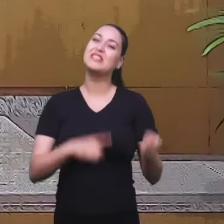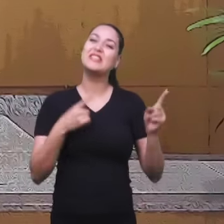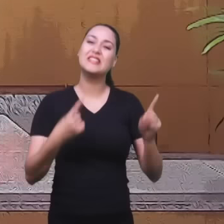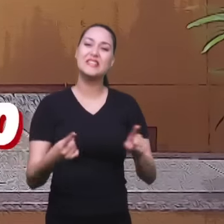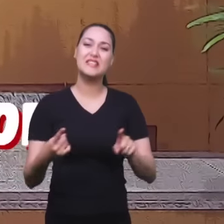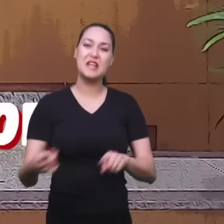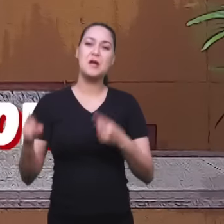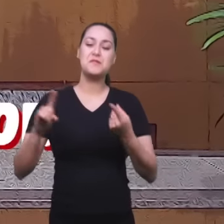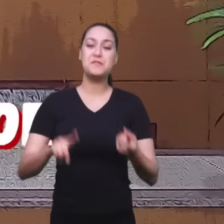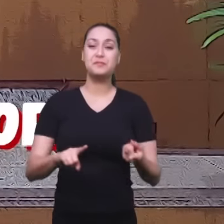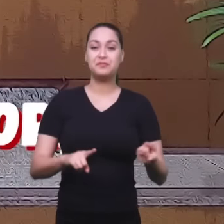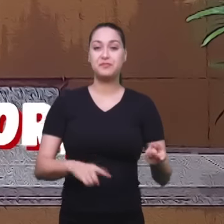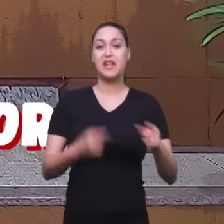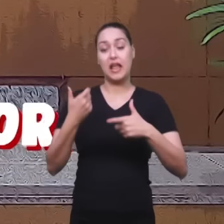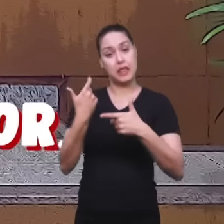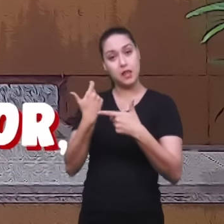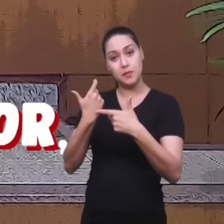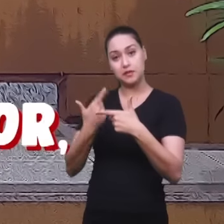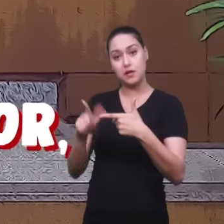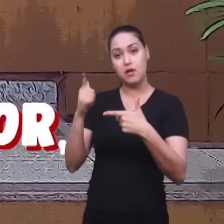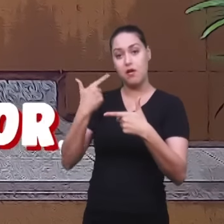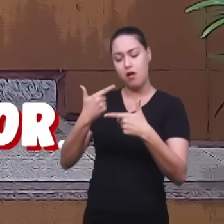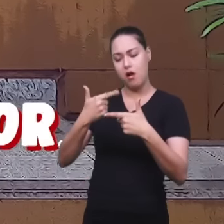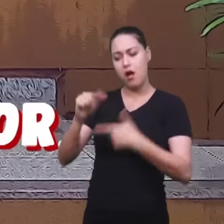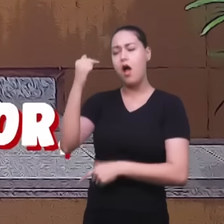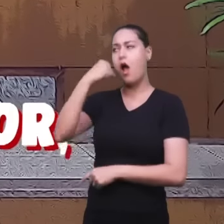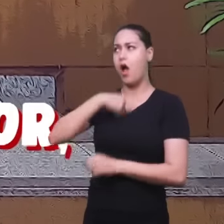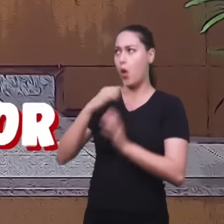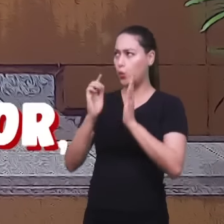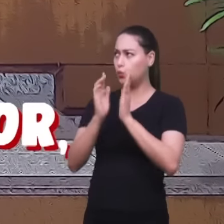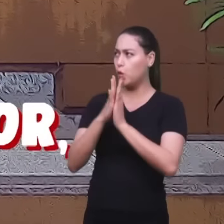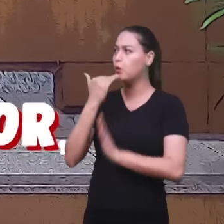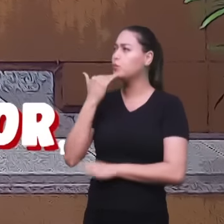batalha Eu aro ao Senhor